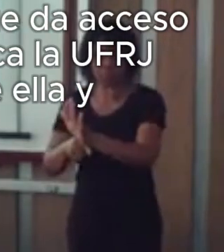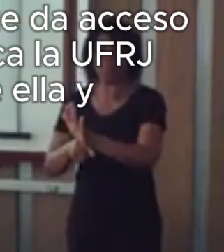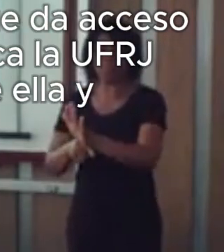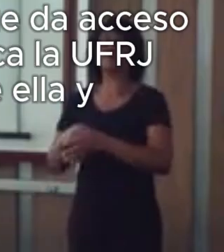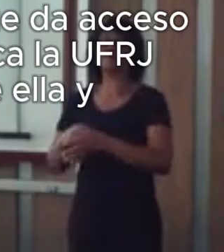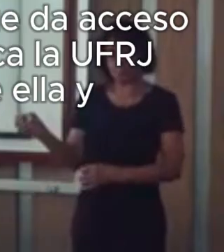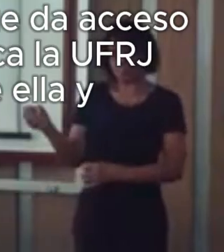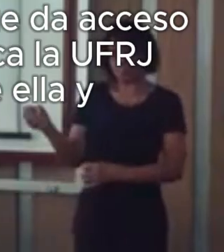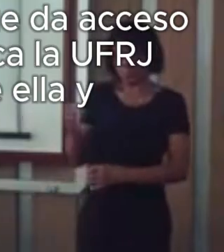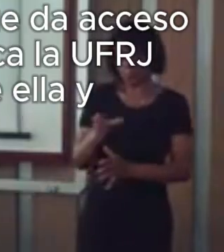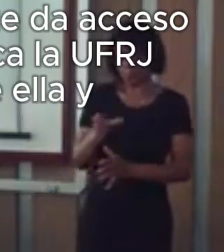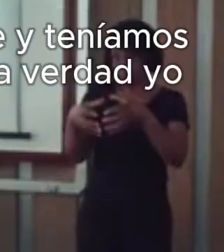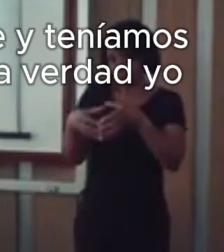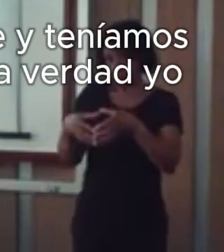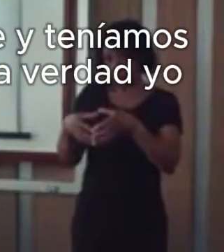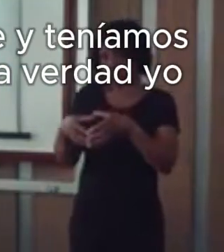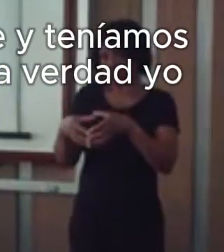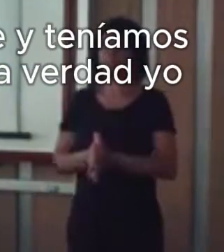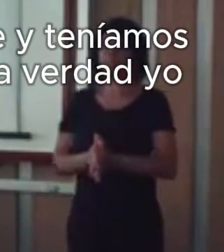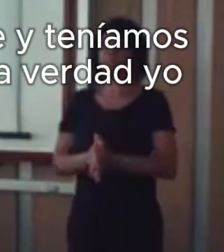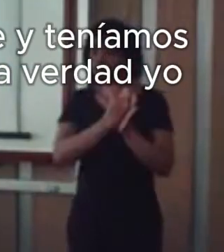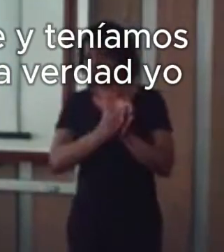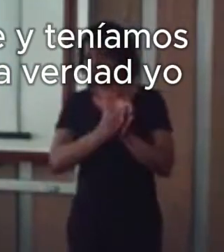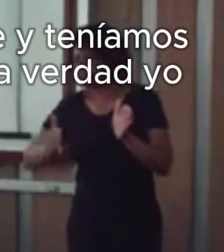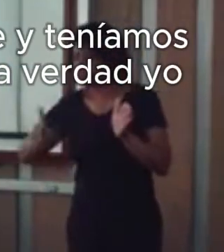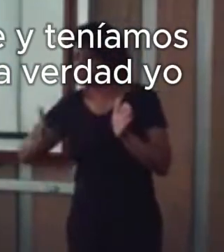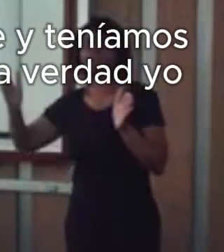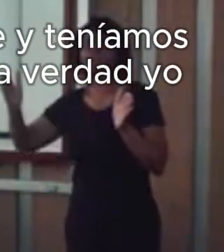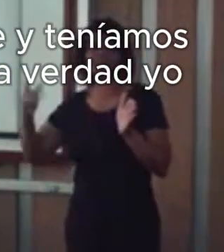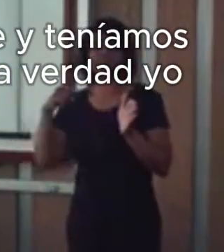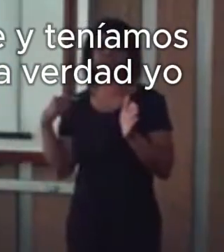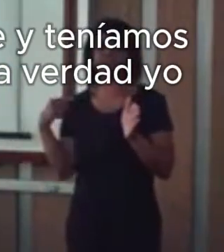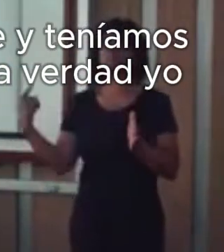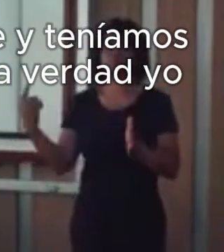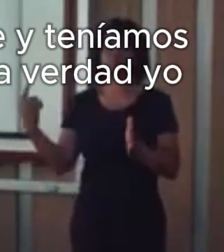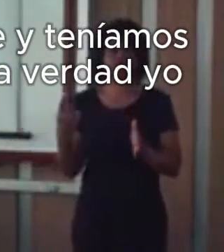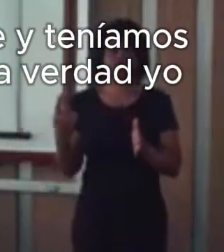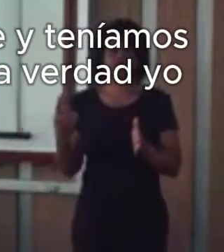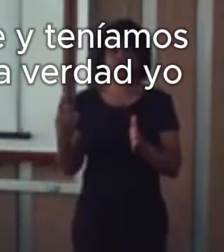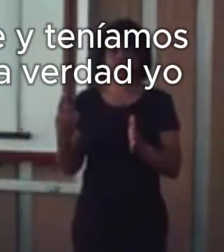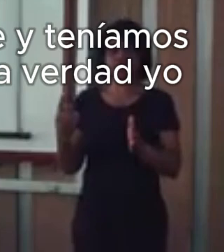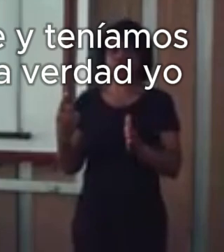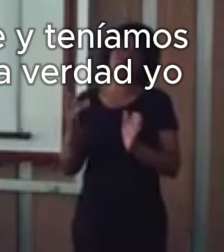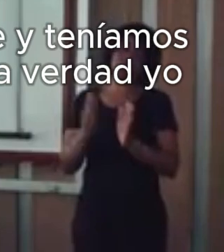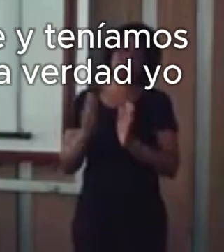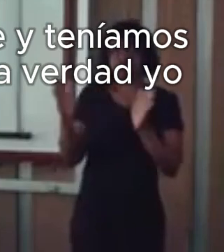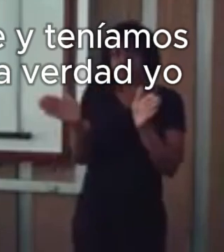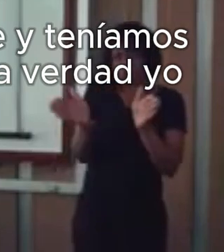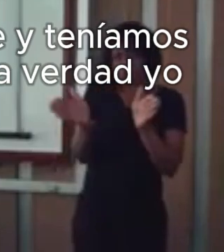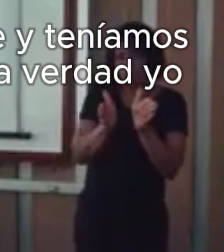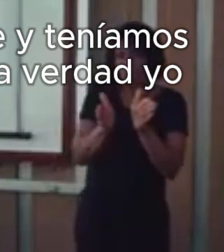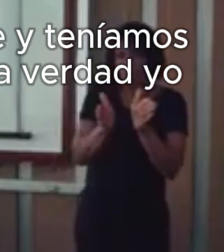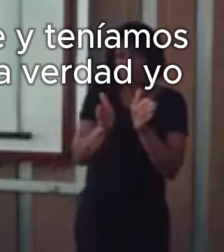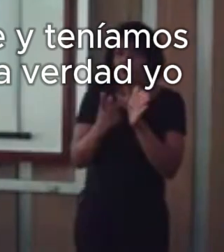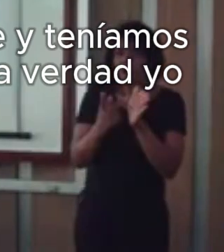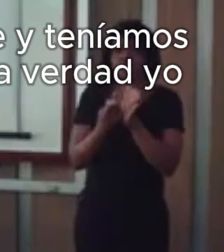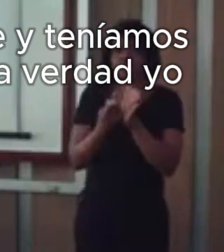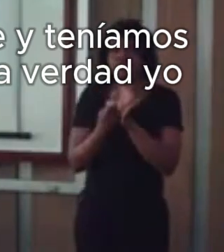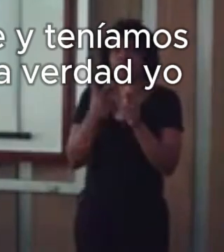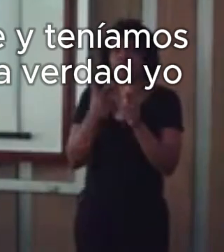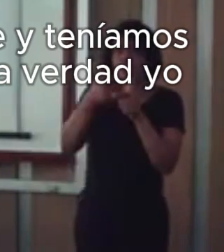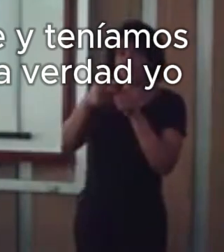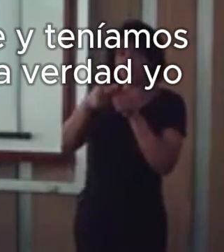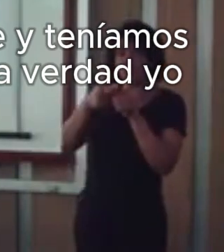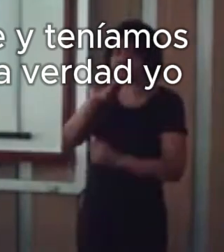Inovação. O tempo passou e nós... não vou falar o tempo passou, não. Aí, o que aconteceu? Vou falar o caso da